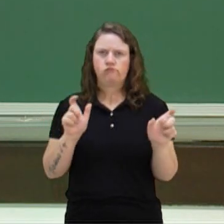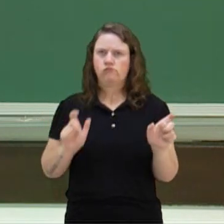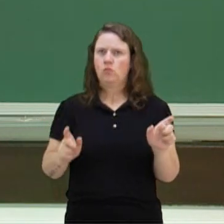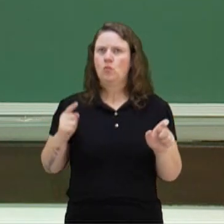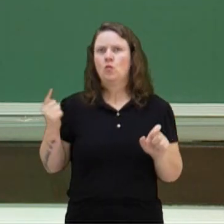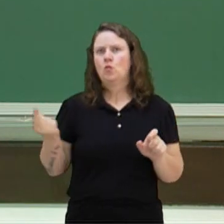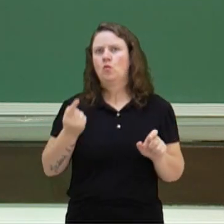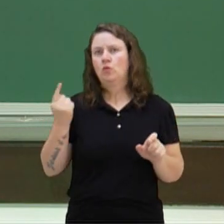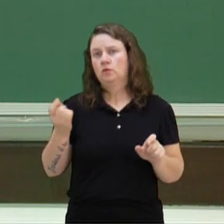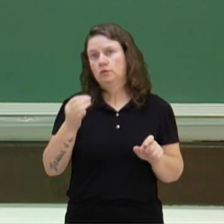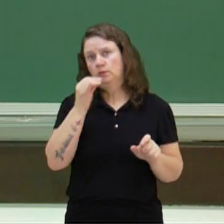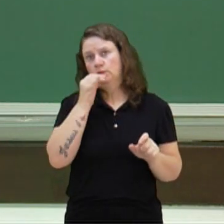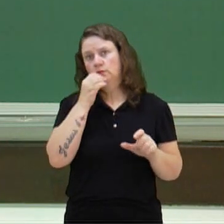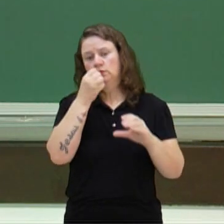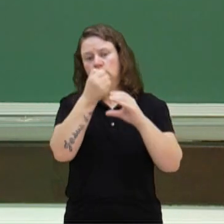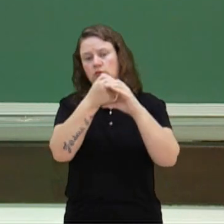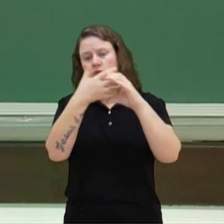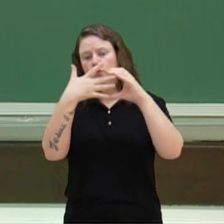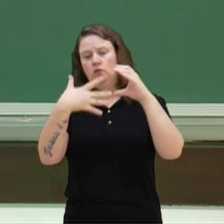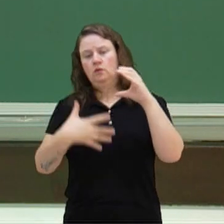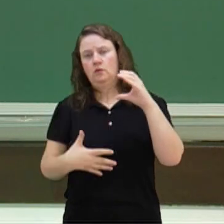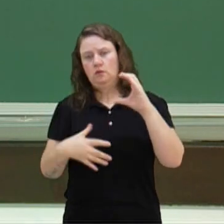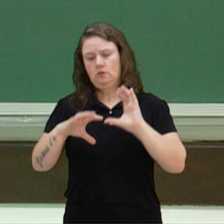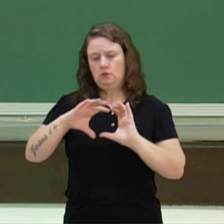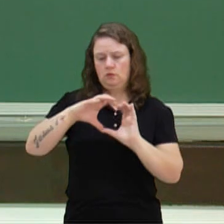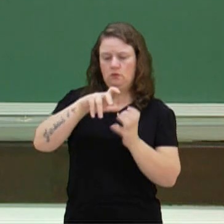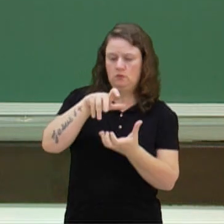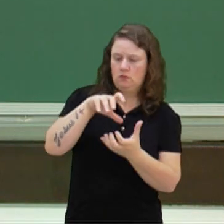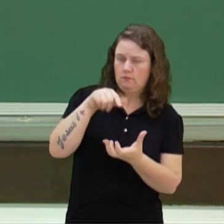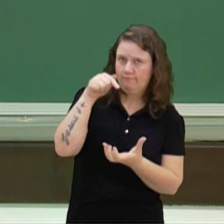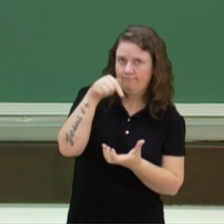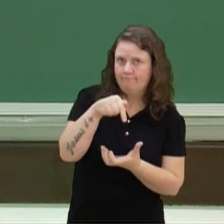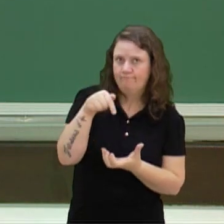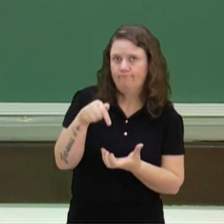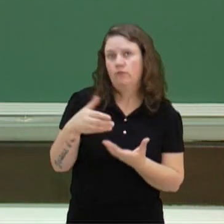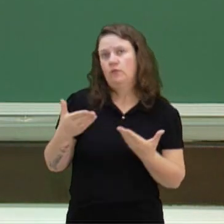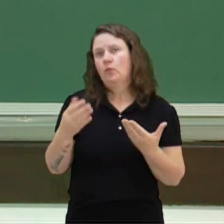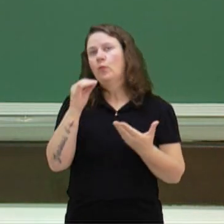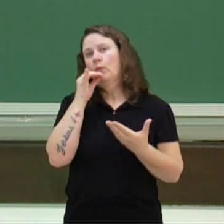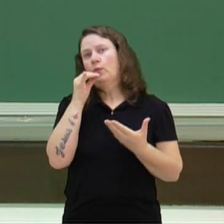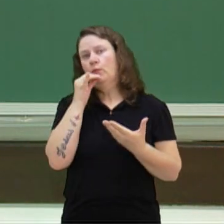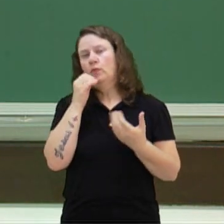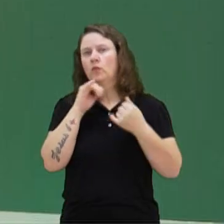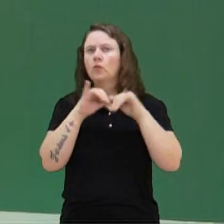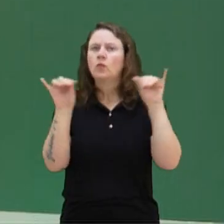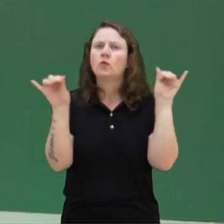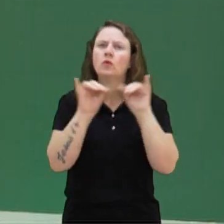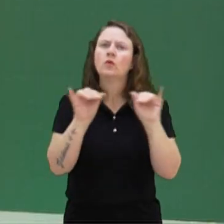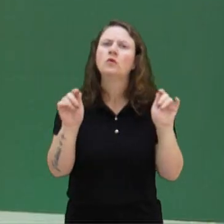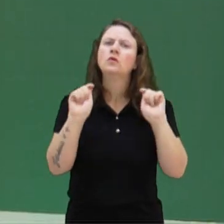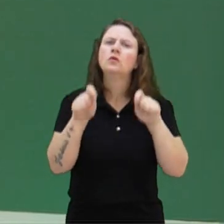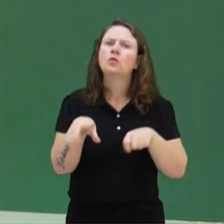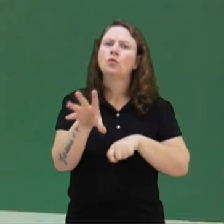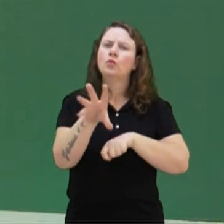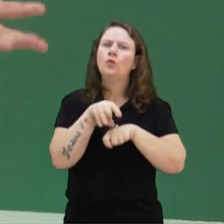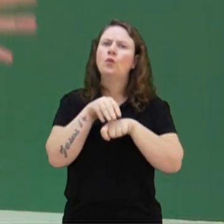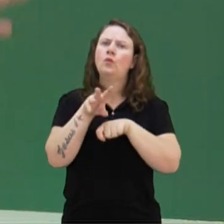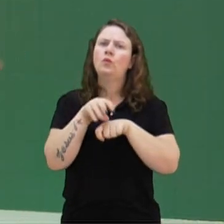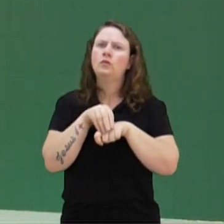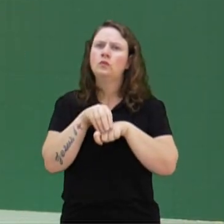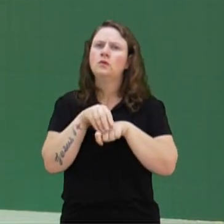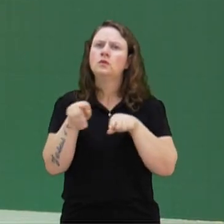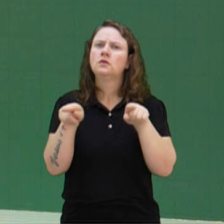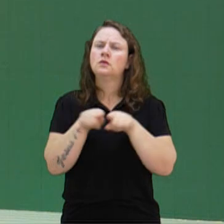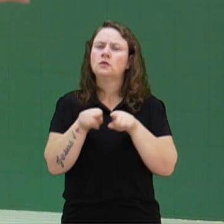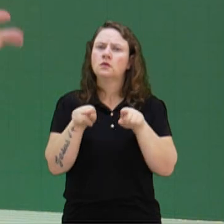exemplo, características desse planeta? E aí coloco lá. Então, essas declarações também são conhecidas como unidades